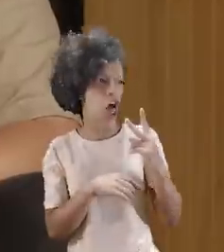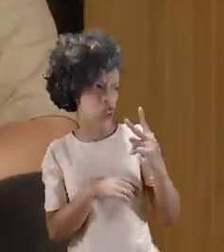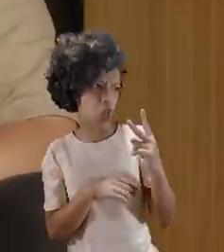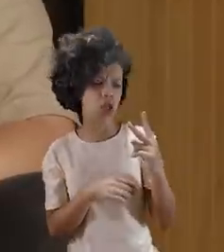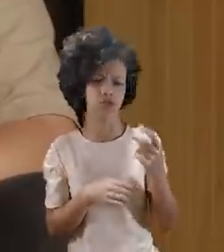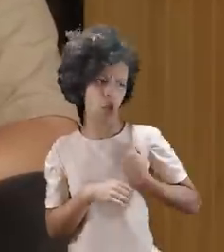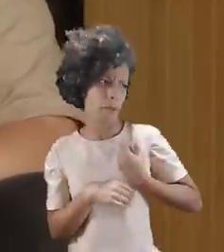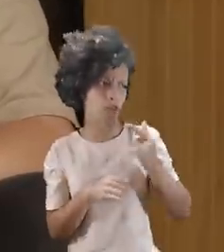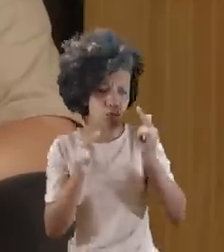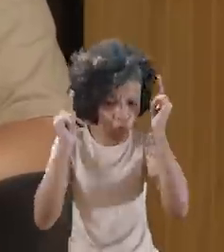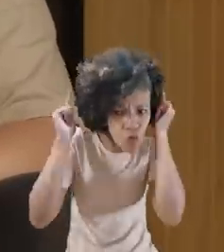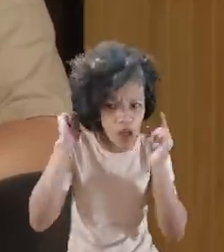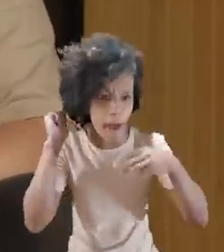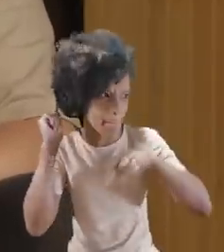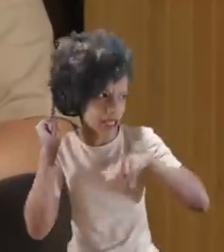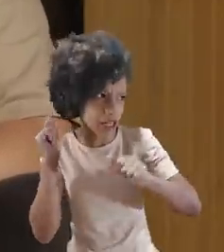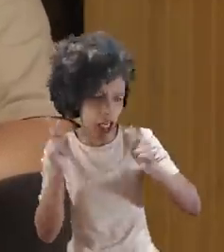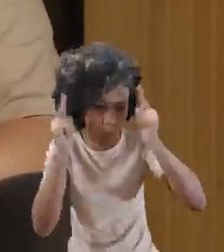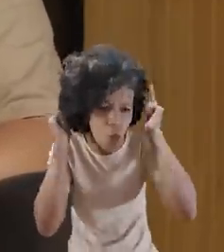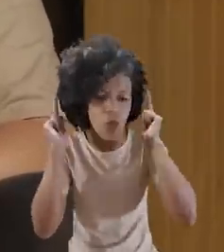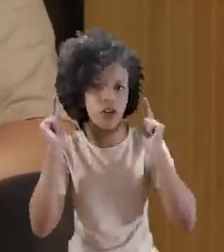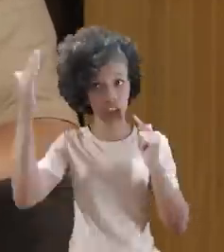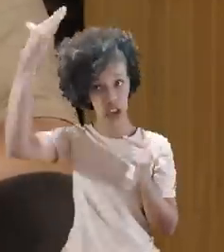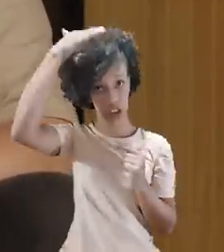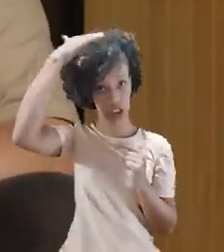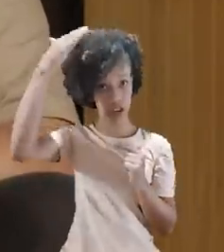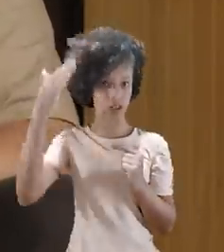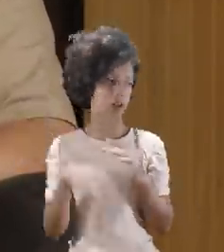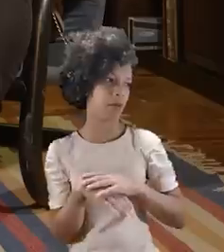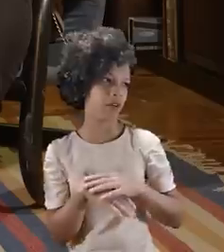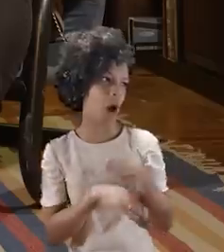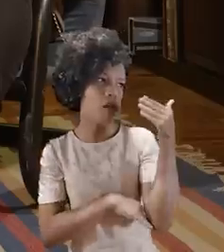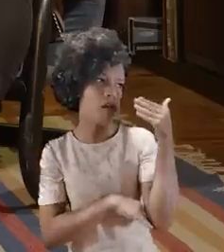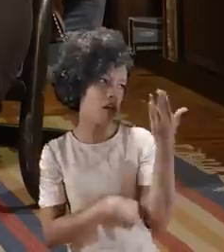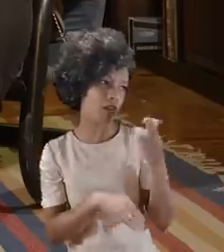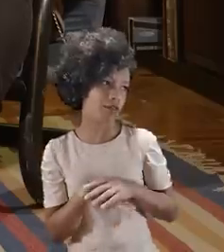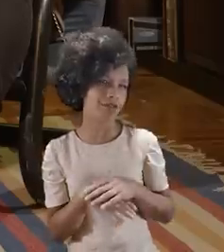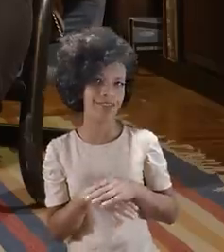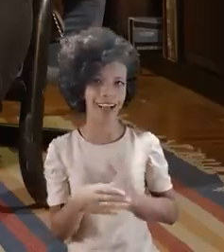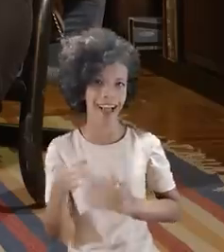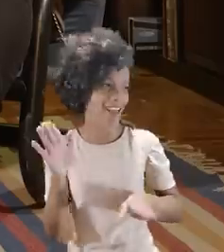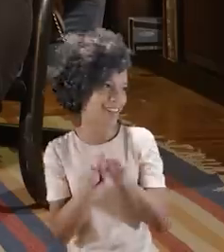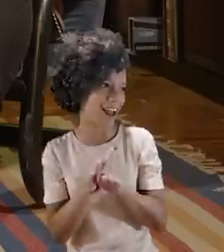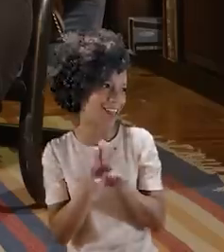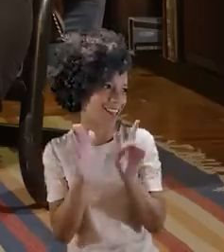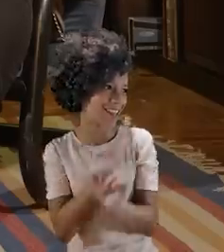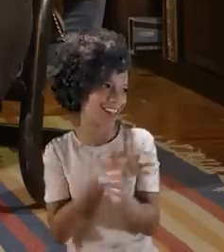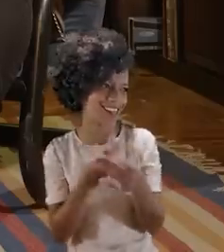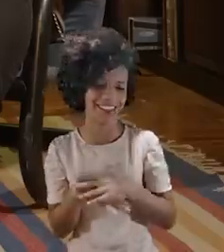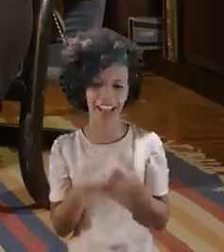pasta dois na lateral aqui tal e em cima motel né lembrar de saída aí